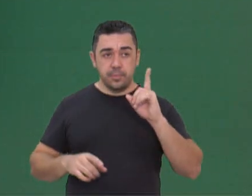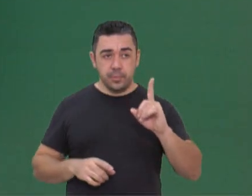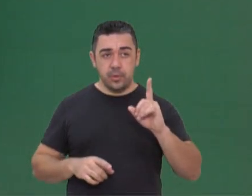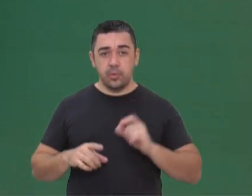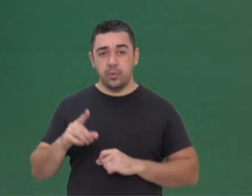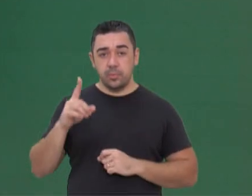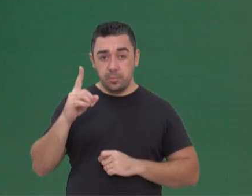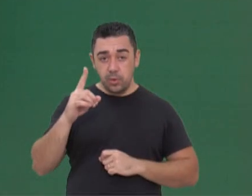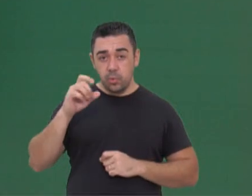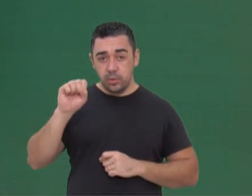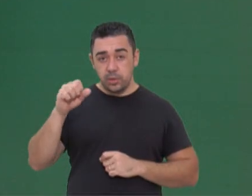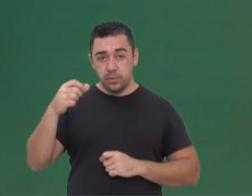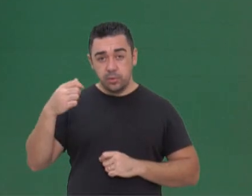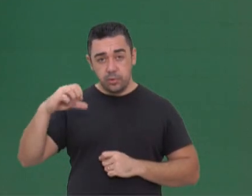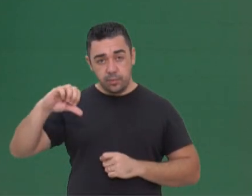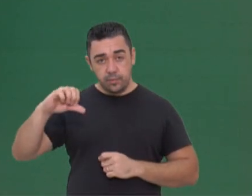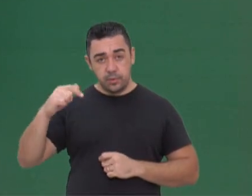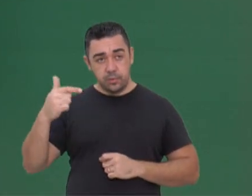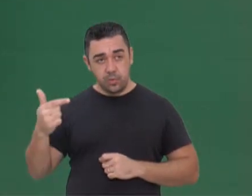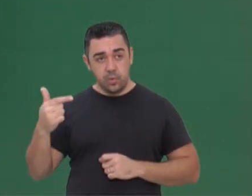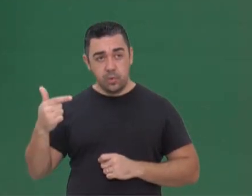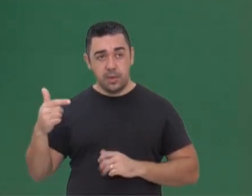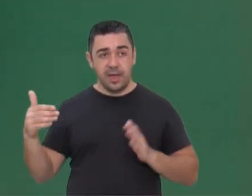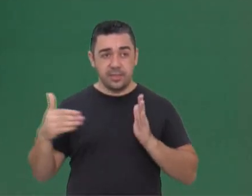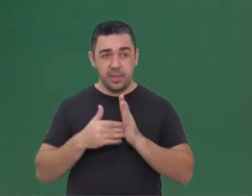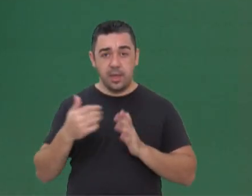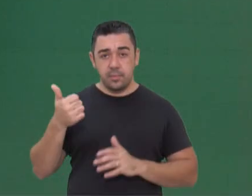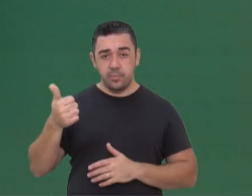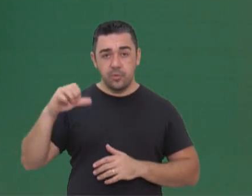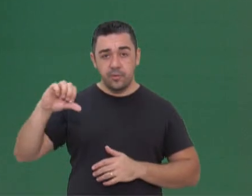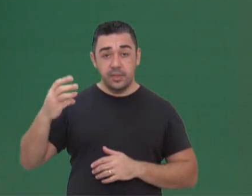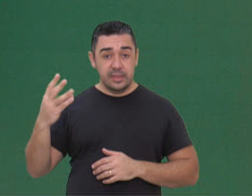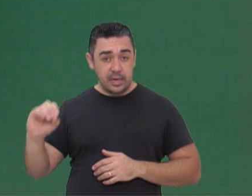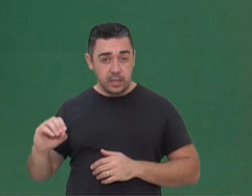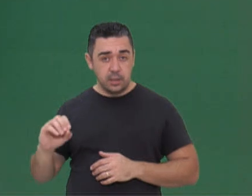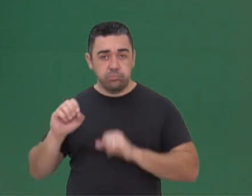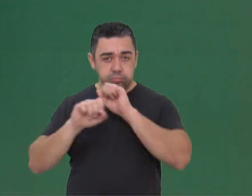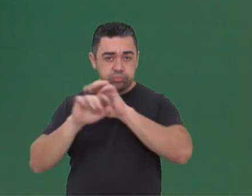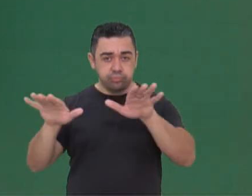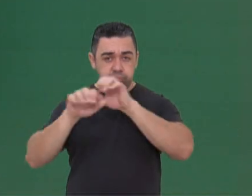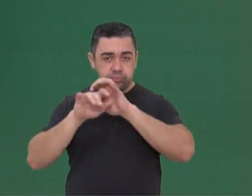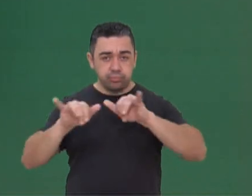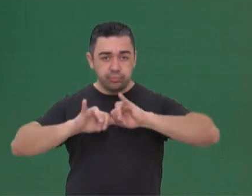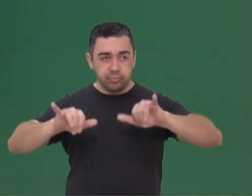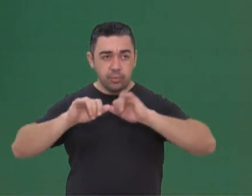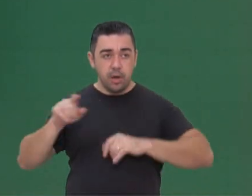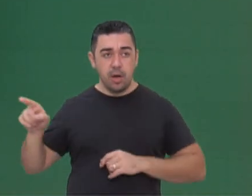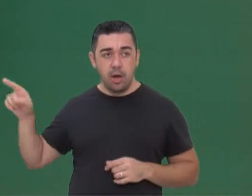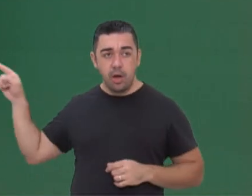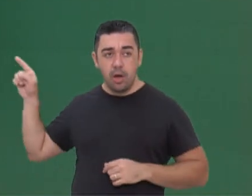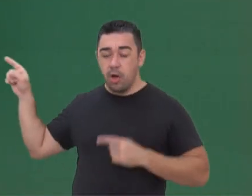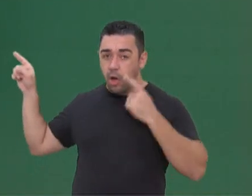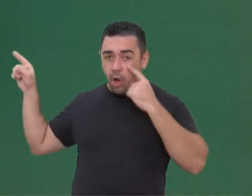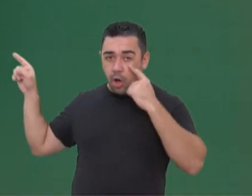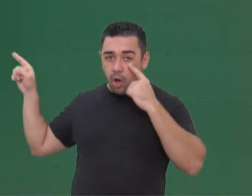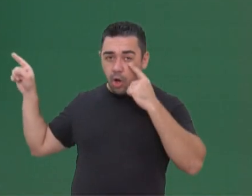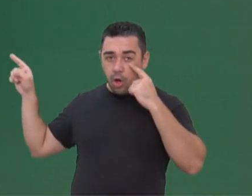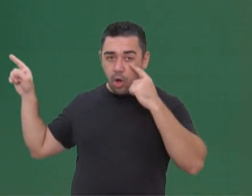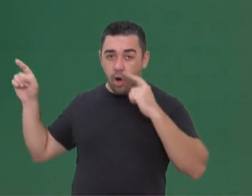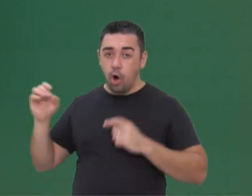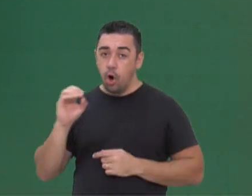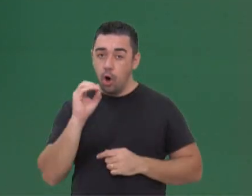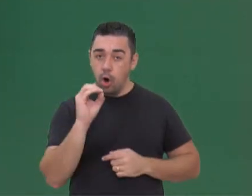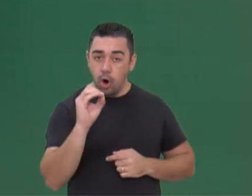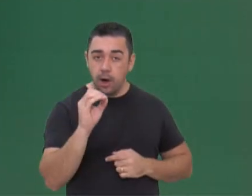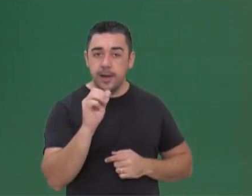e 1930, na região de Porto Alegre, e aqui uma das capas dele para você. Então, repara na